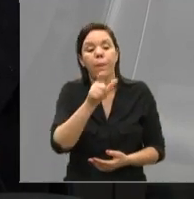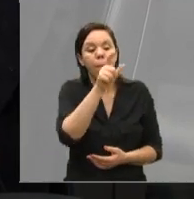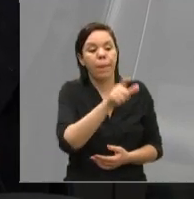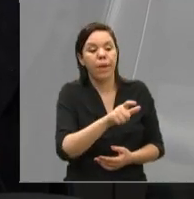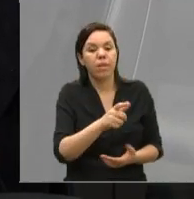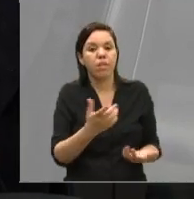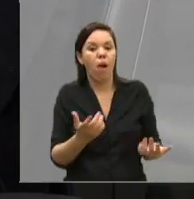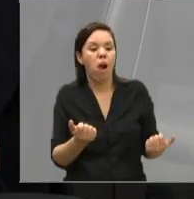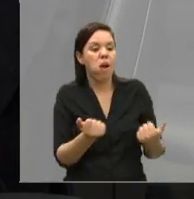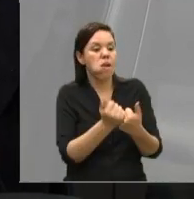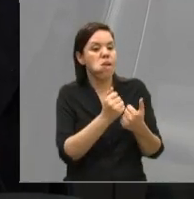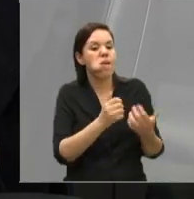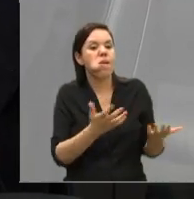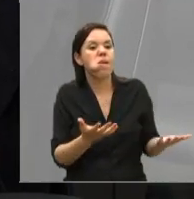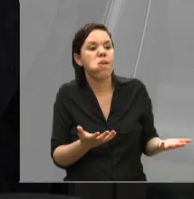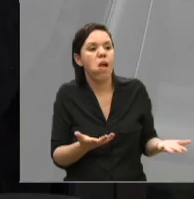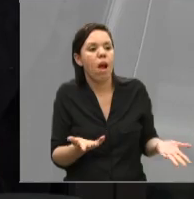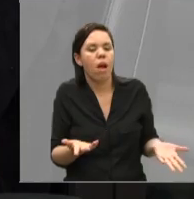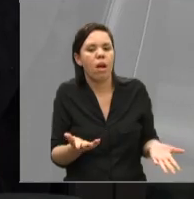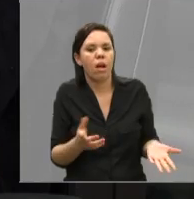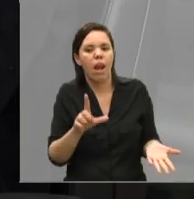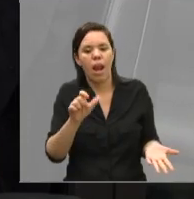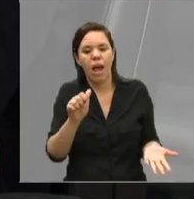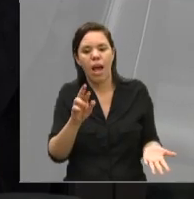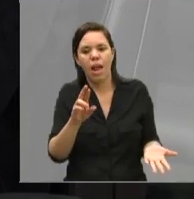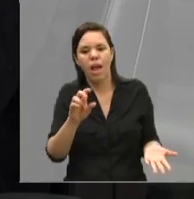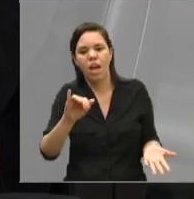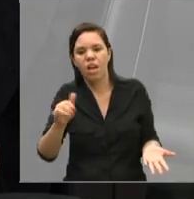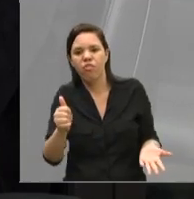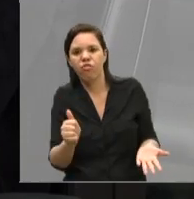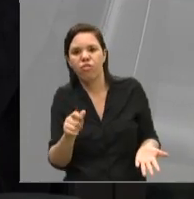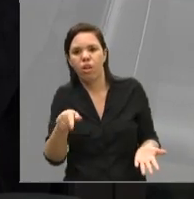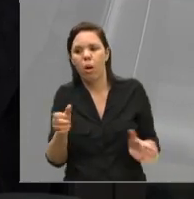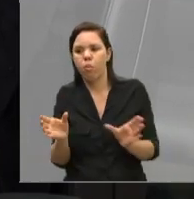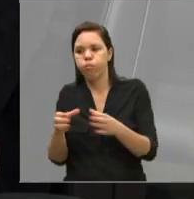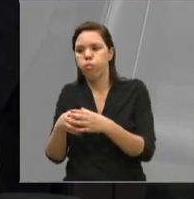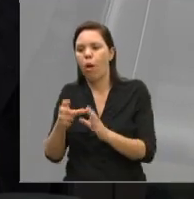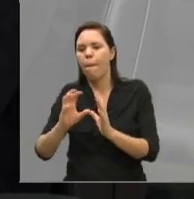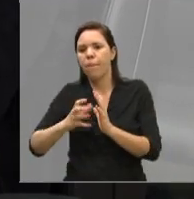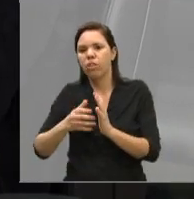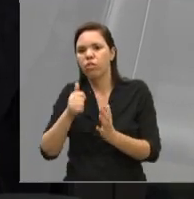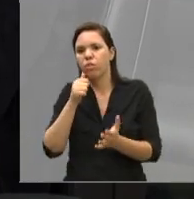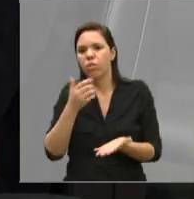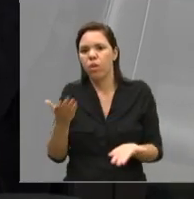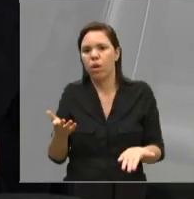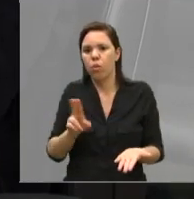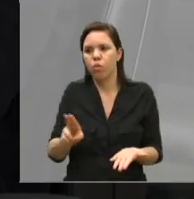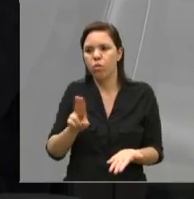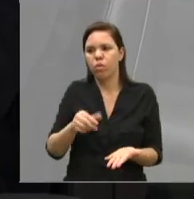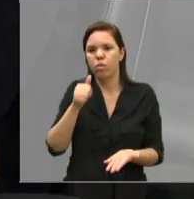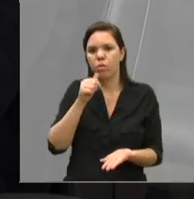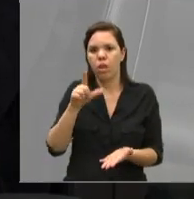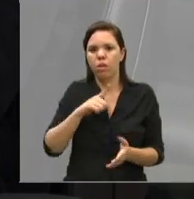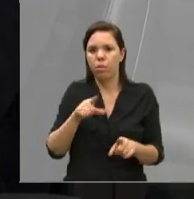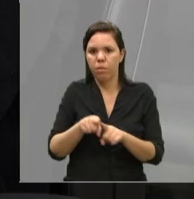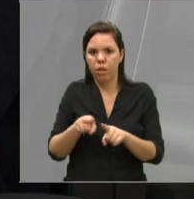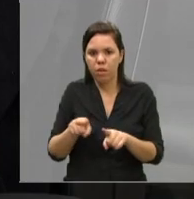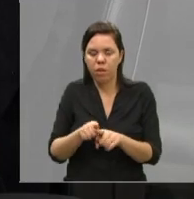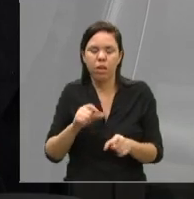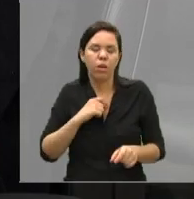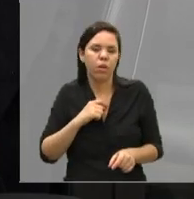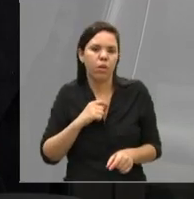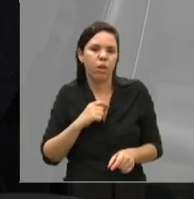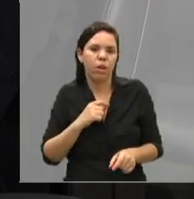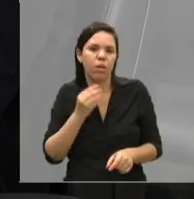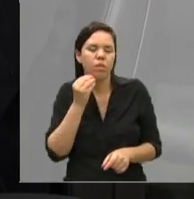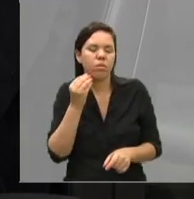foi um escândalo nacional. O partido do presidente da República, utilizando mulheres para ter acesso ao fundo partidário,